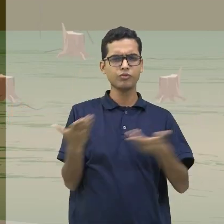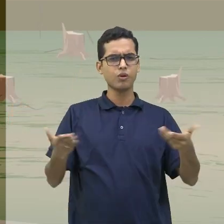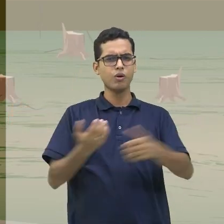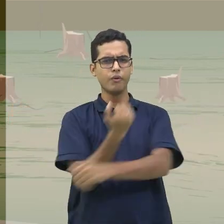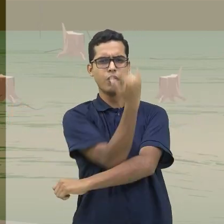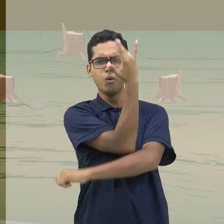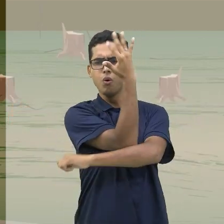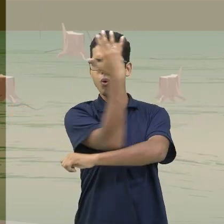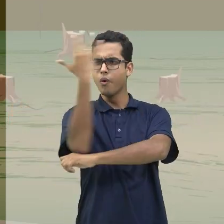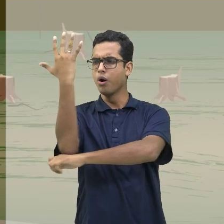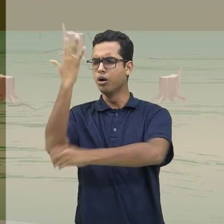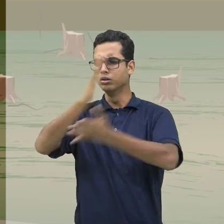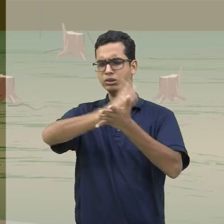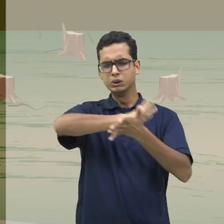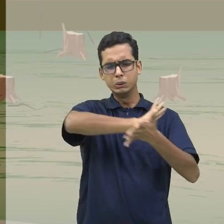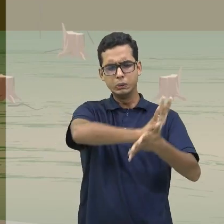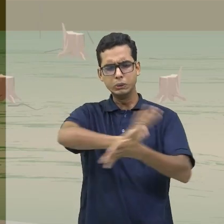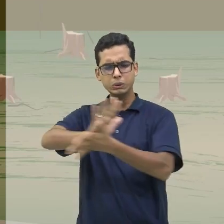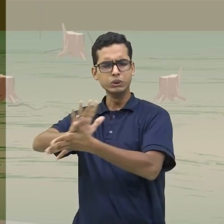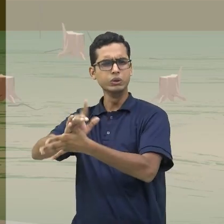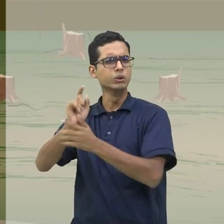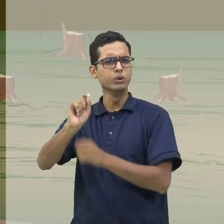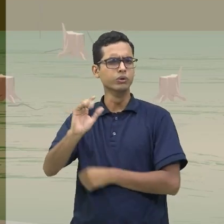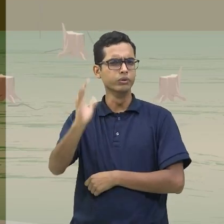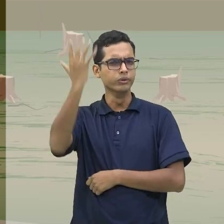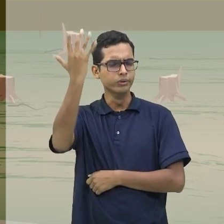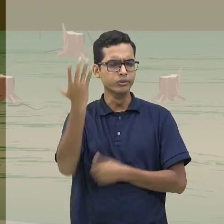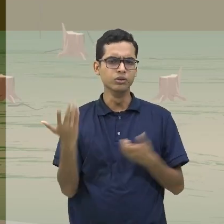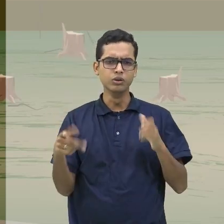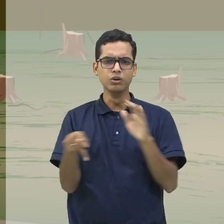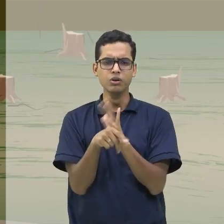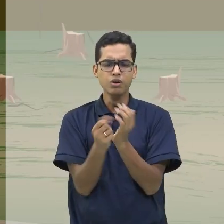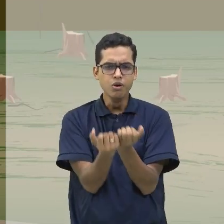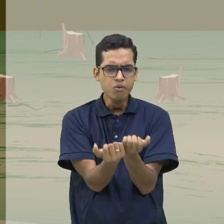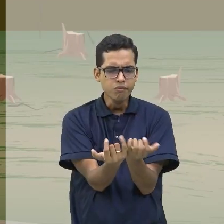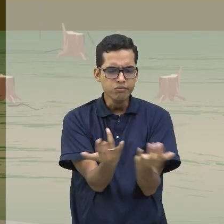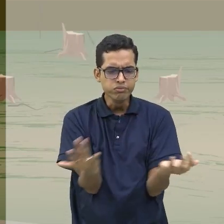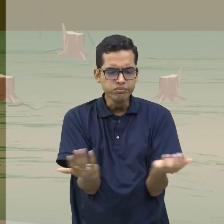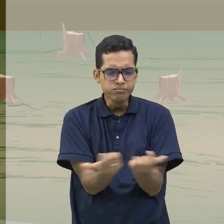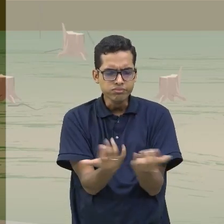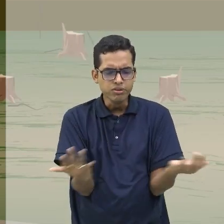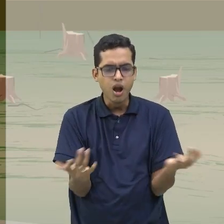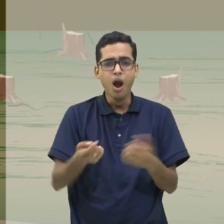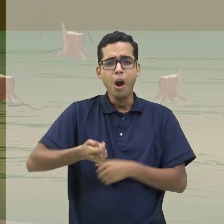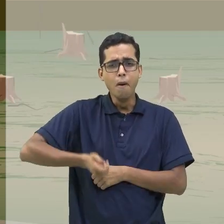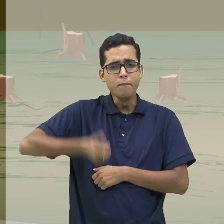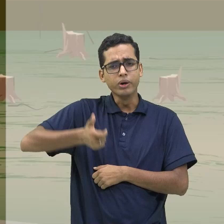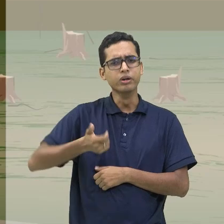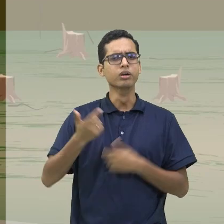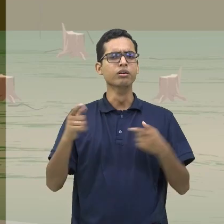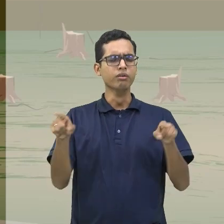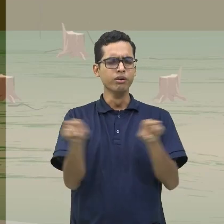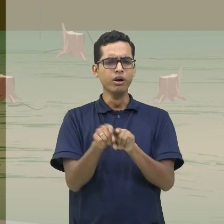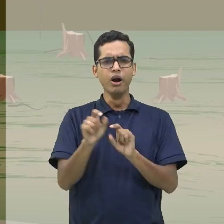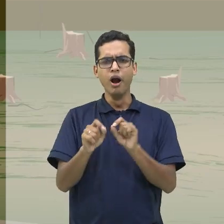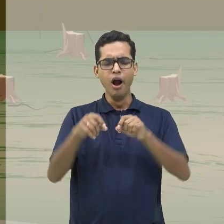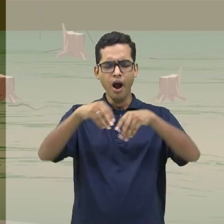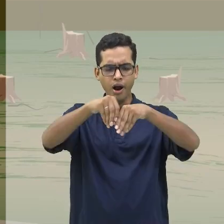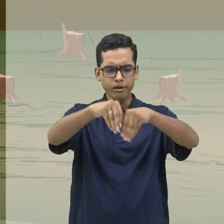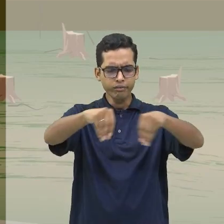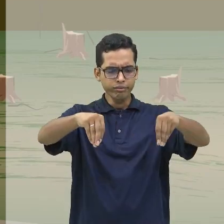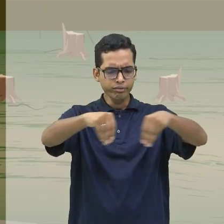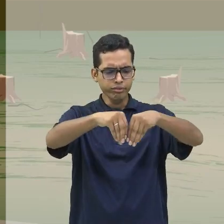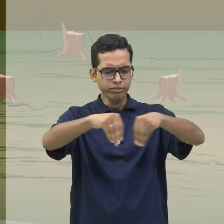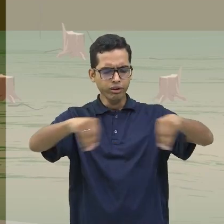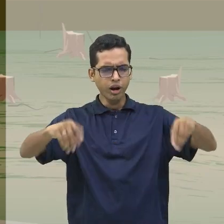como o professor acabou de dizer, com menos vegetação, como a gente pode perceber aqui, o solo ele perde